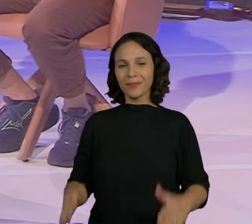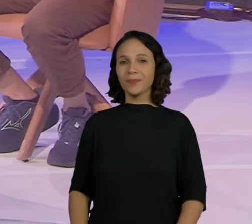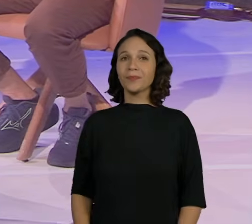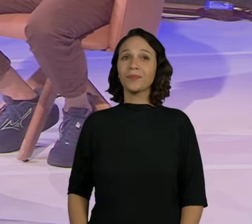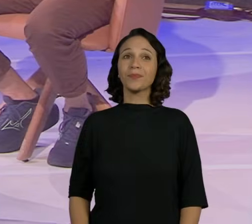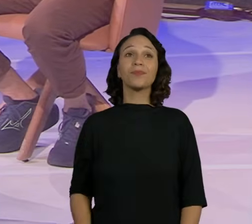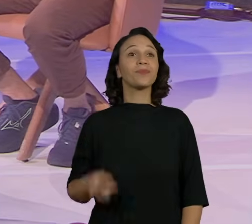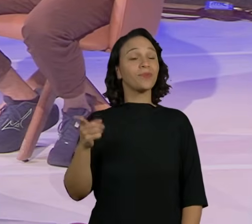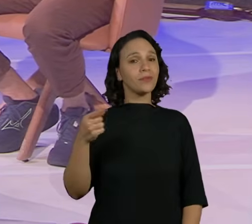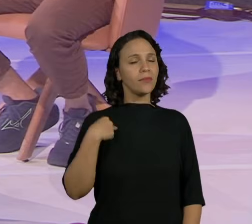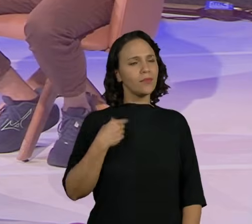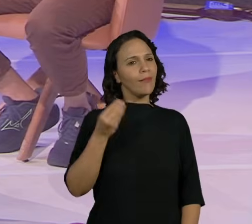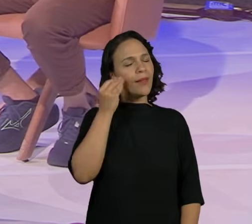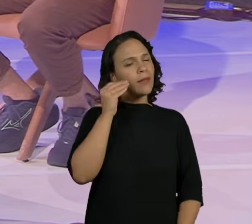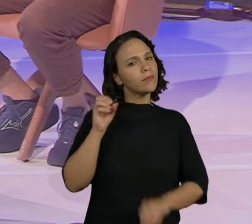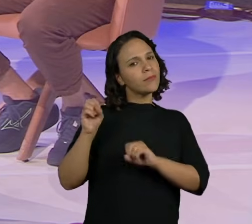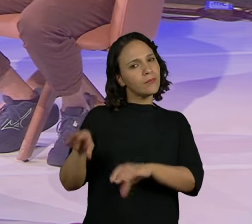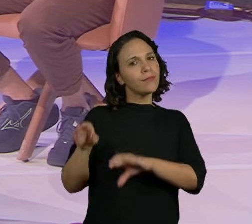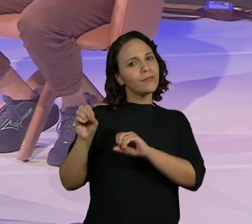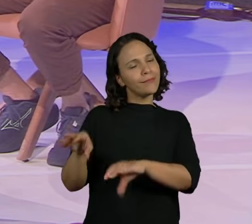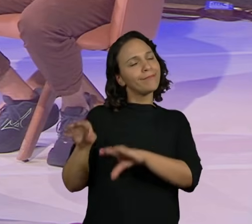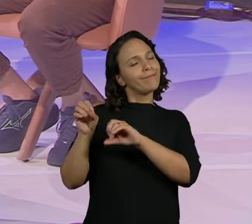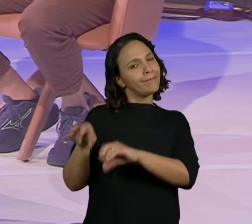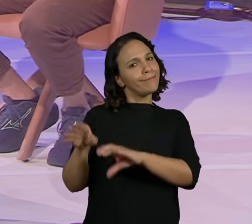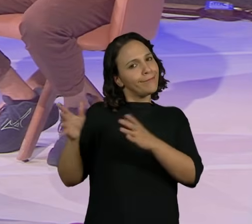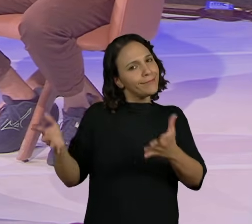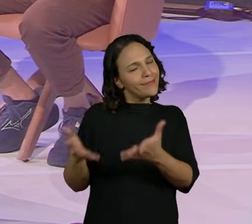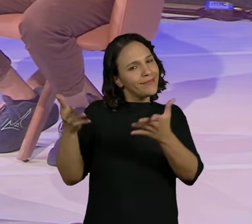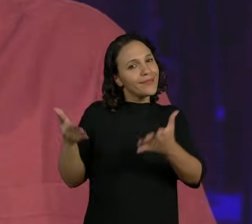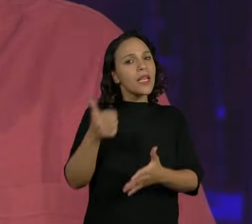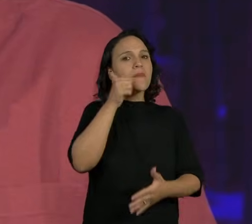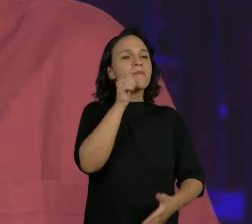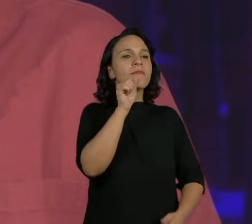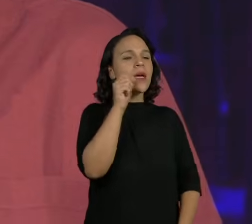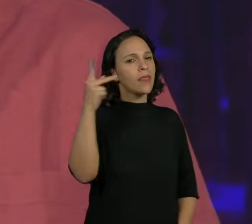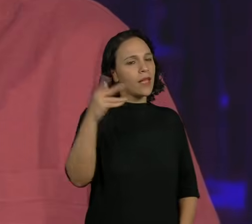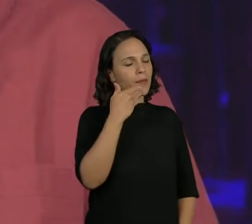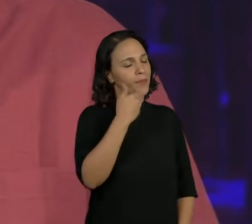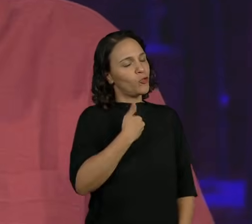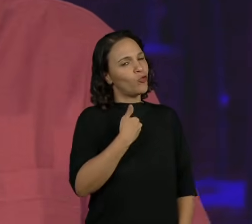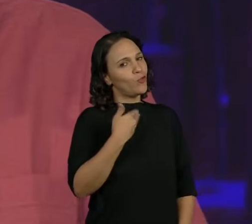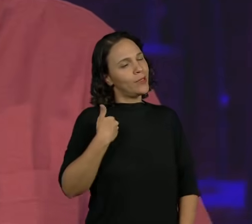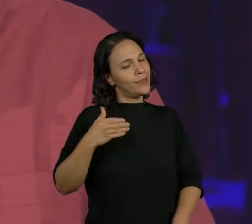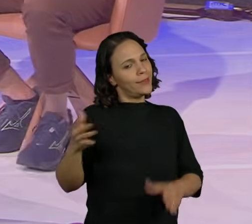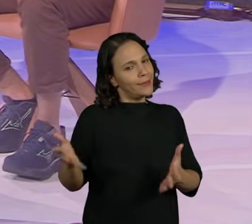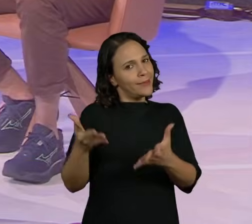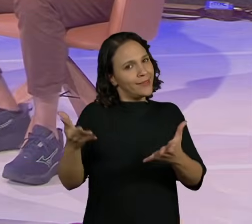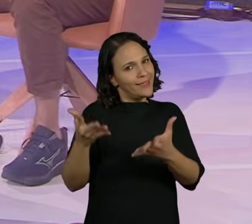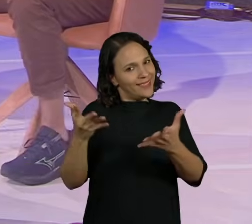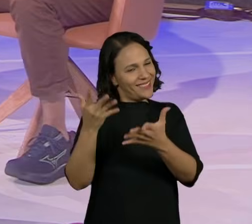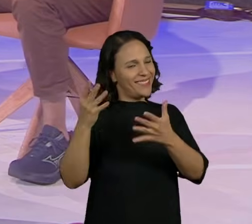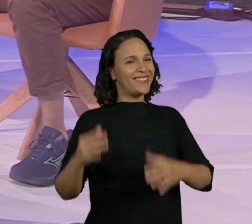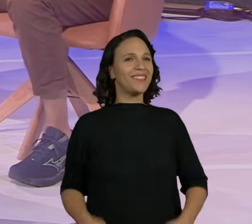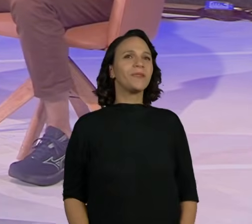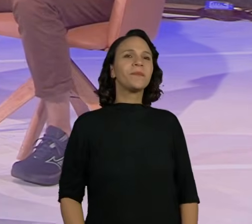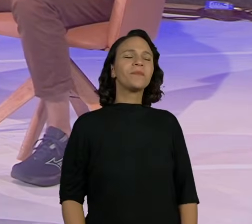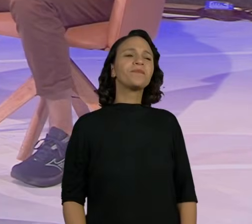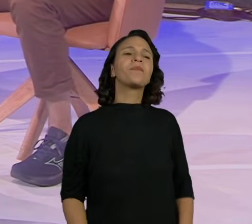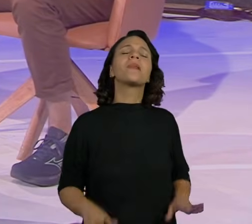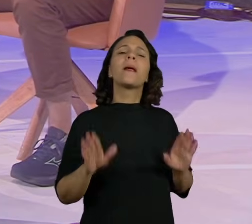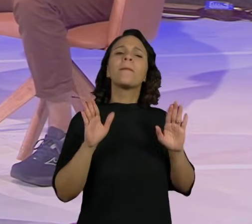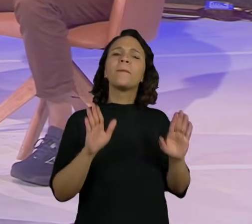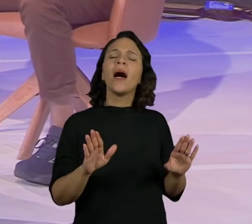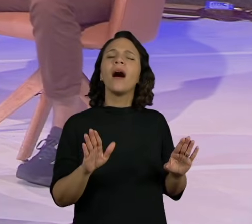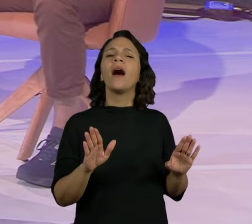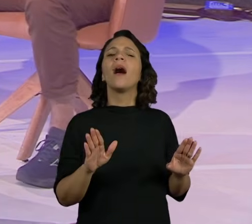Esse é o menino que eu venho educando. Que eu venho educando, assim, aos poucos. A mãe dele pediu. Bem educado. Bem educado, né? Mas você sabe uma coisa